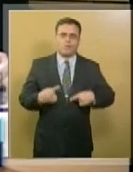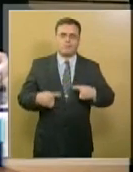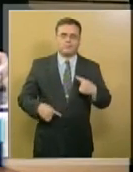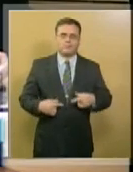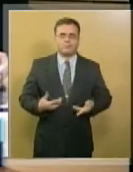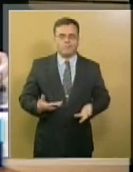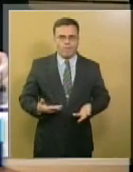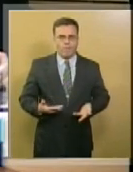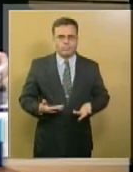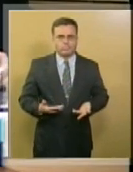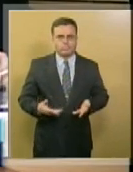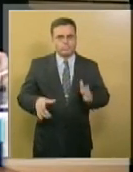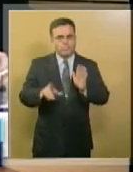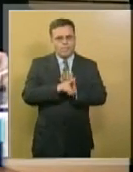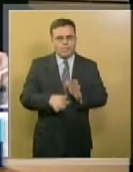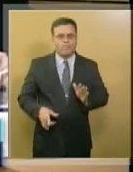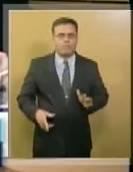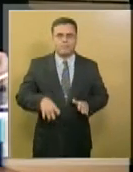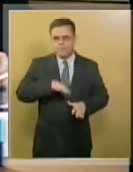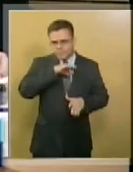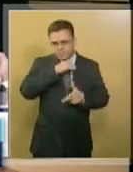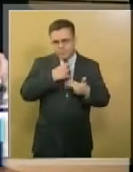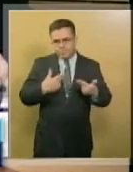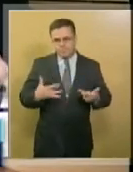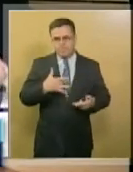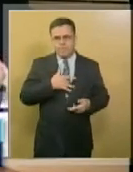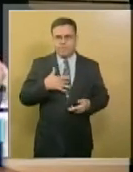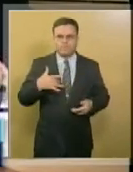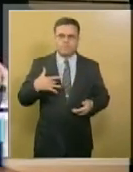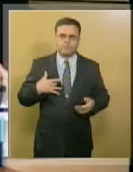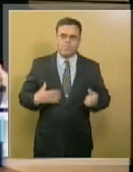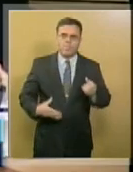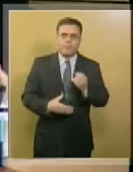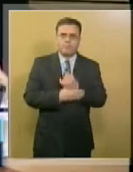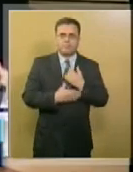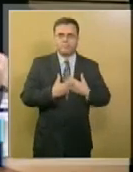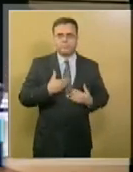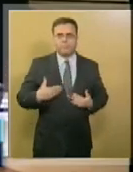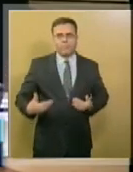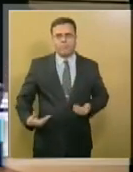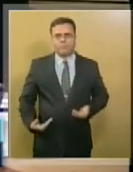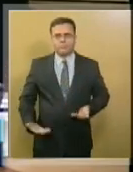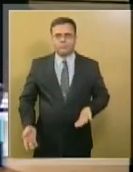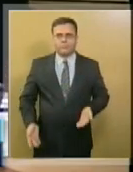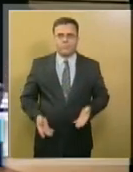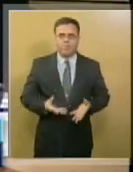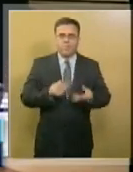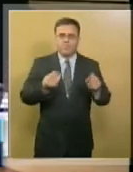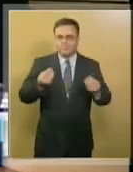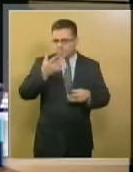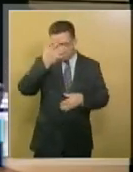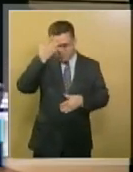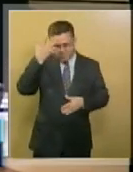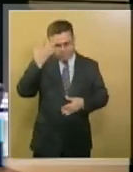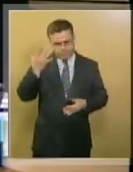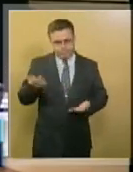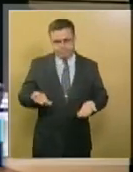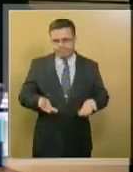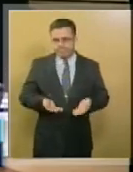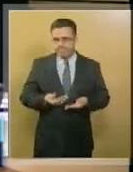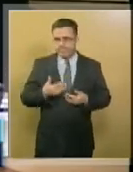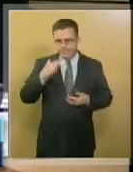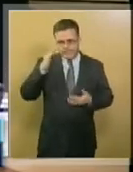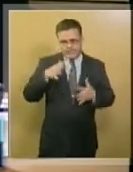sua relevância para a saúde e segurança pública de todos. Muita gente não entende que,